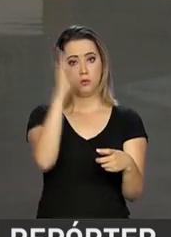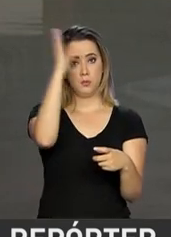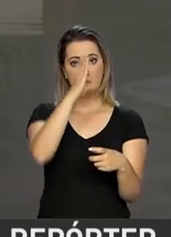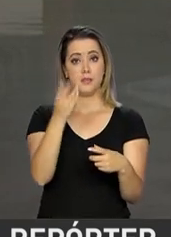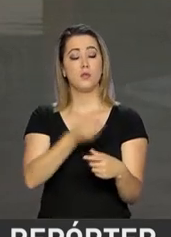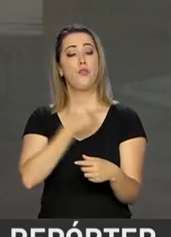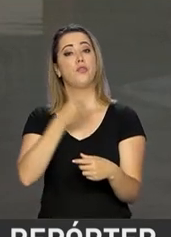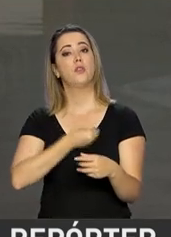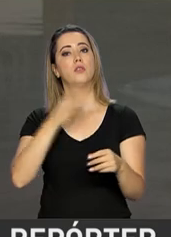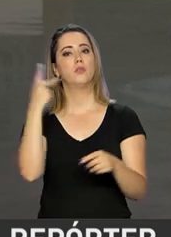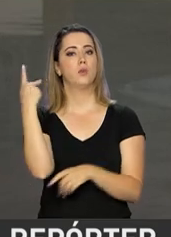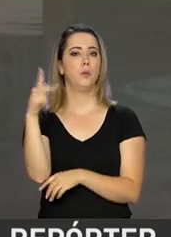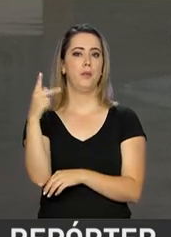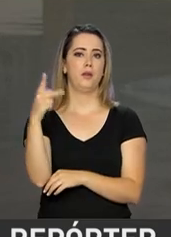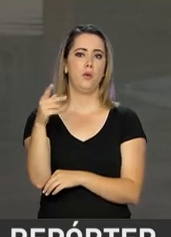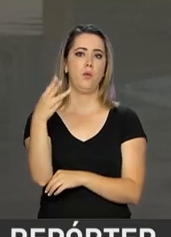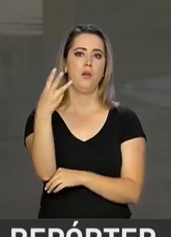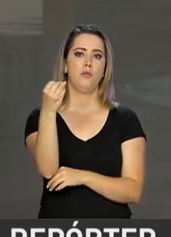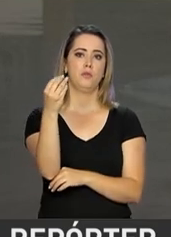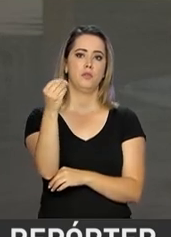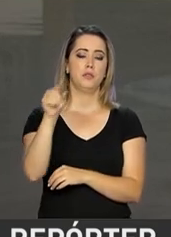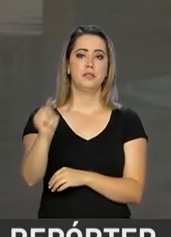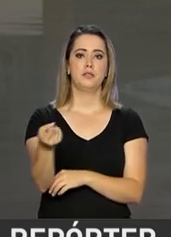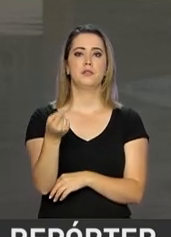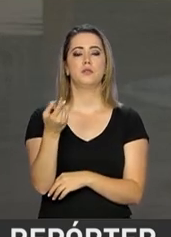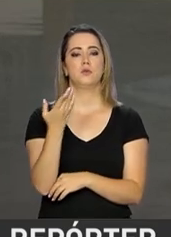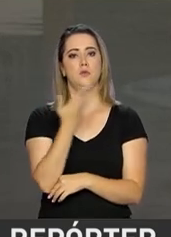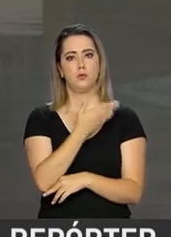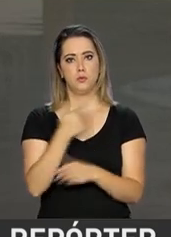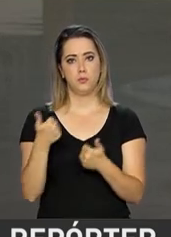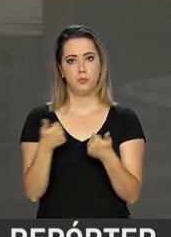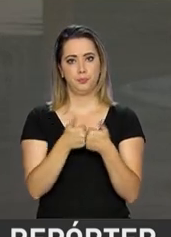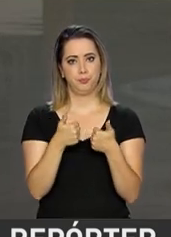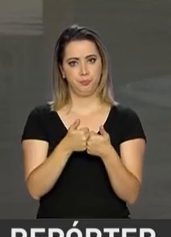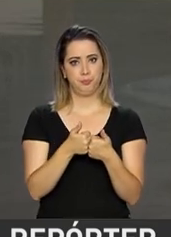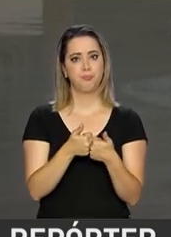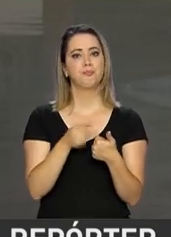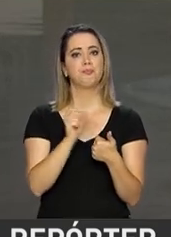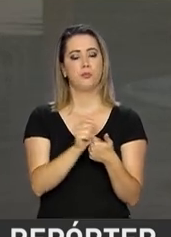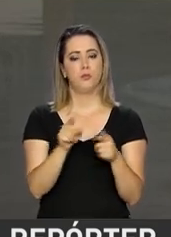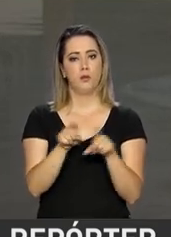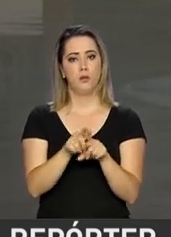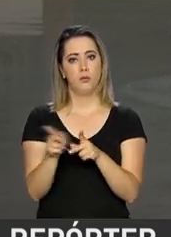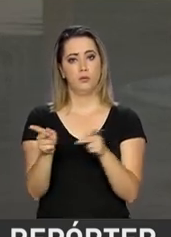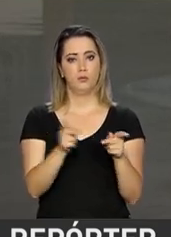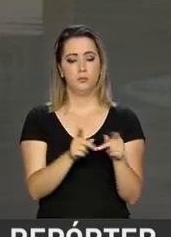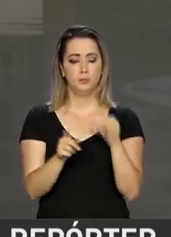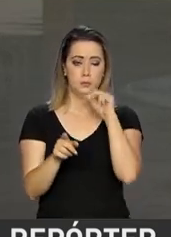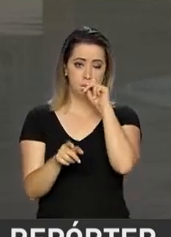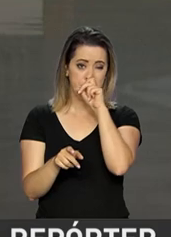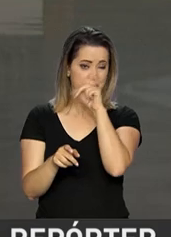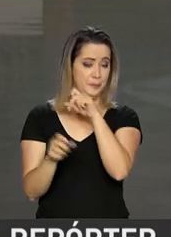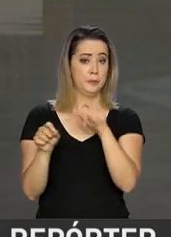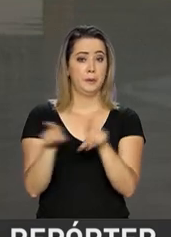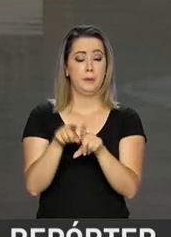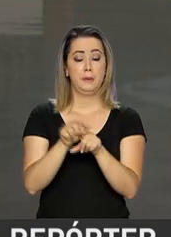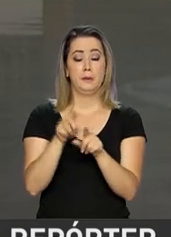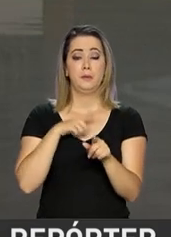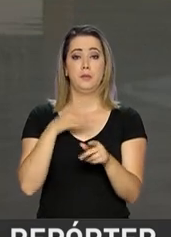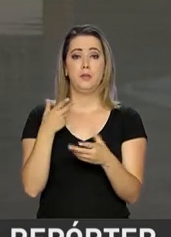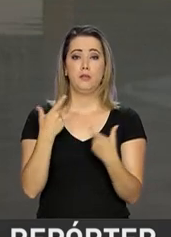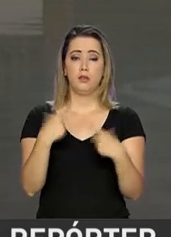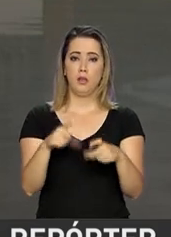300 mil brasileiros que vivem no país vizinho além de brasil paraguai compartilharem a gestão de